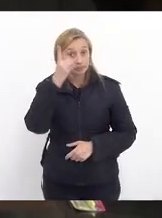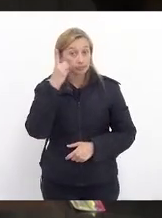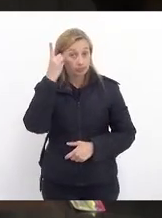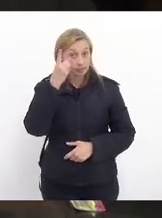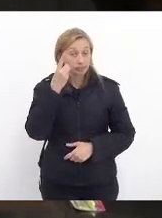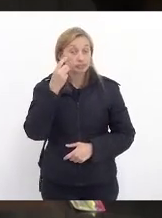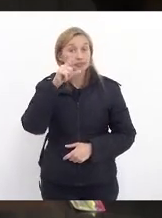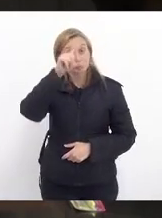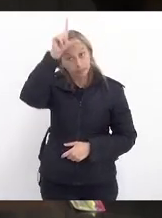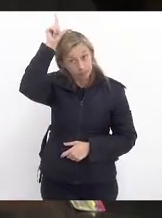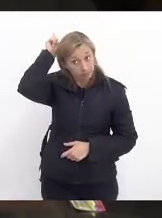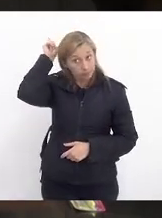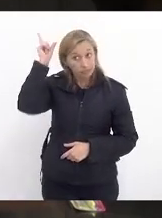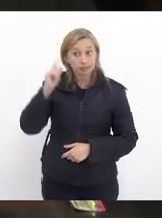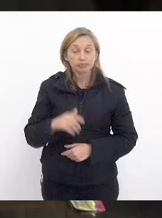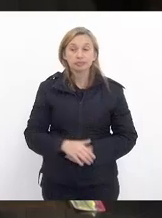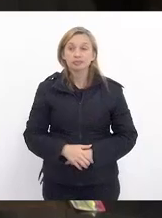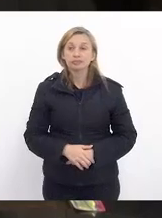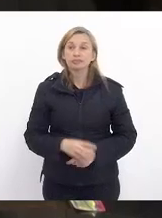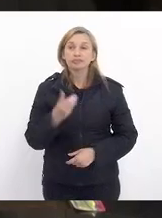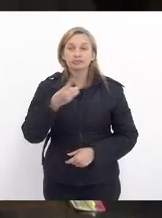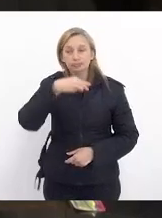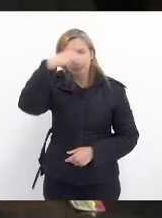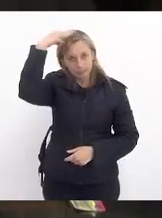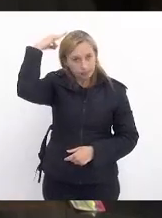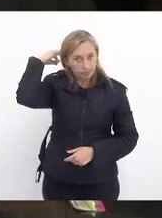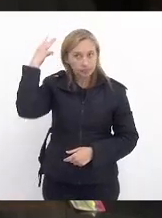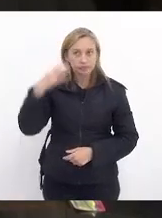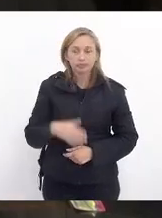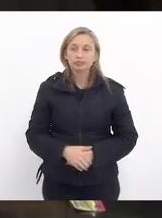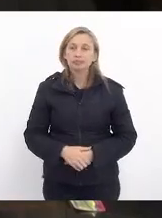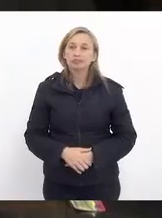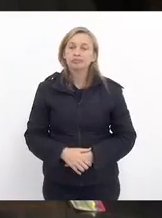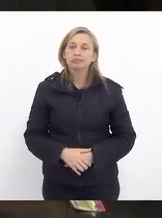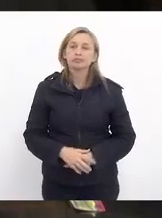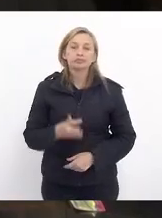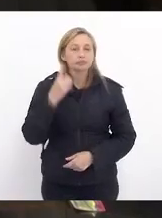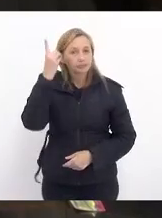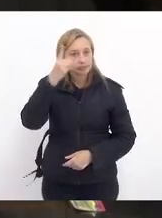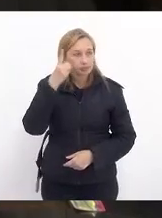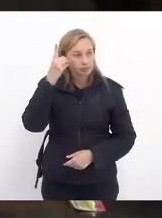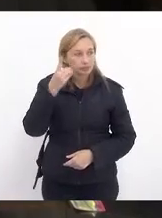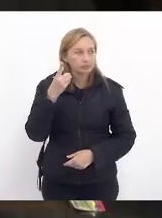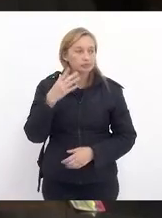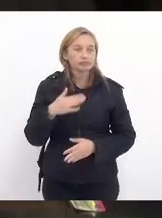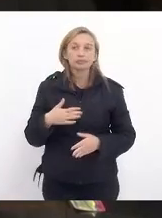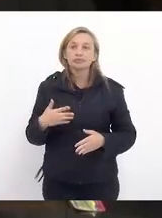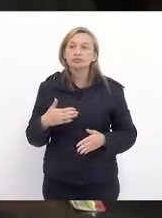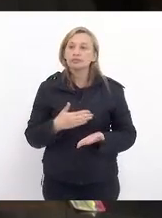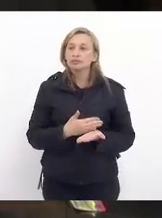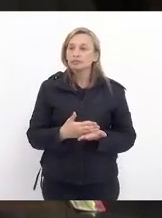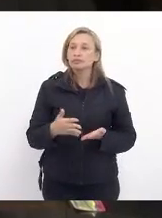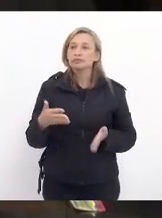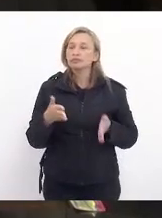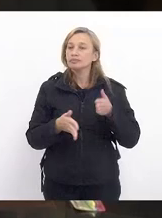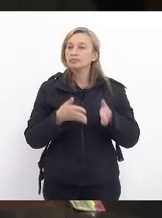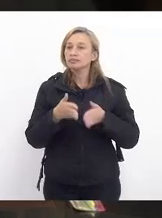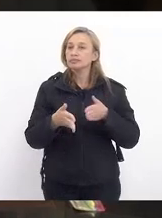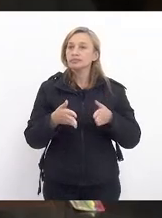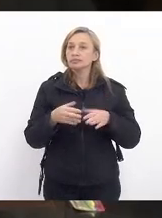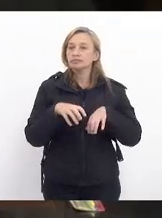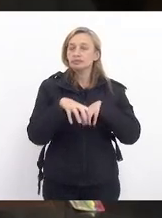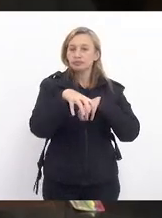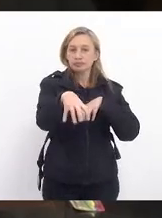Luiz Paulo Márcio Pacheco deputados deputados que começam a ingressar no plenário